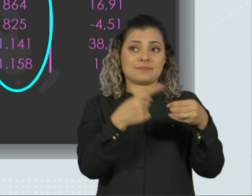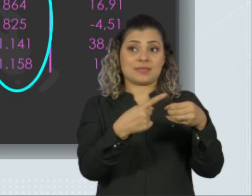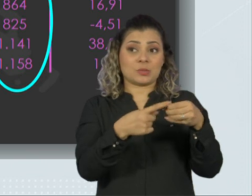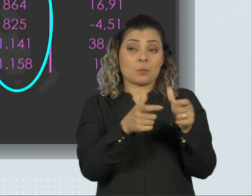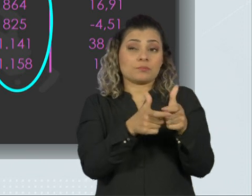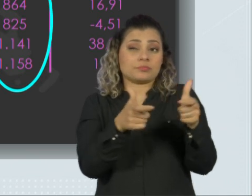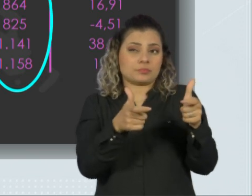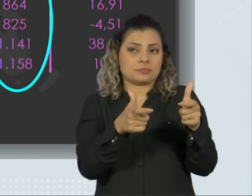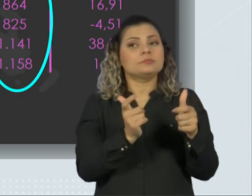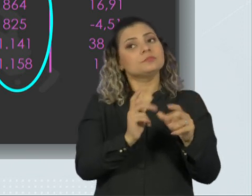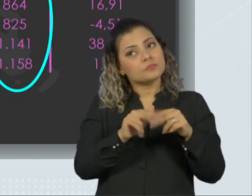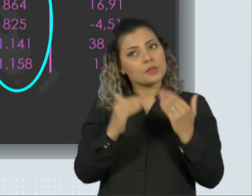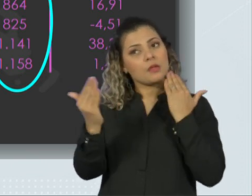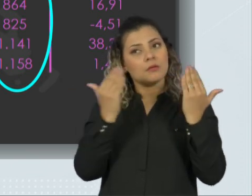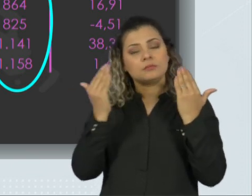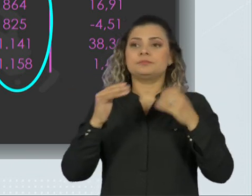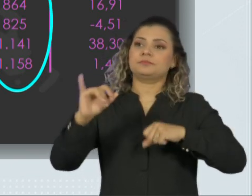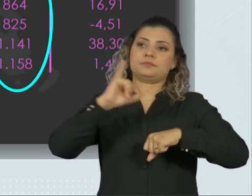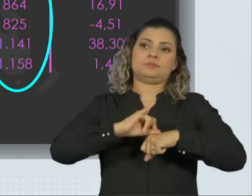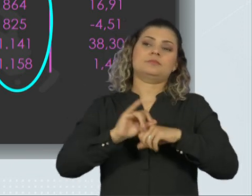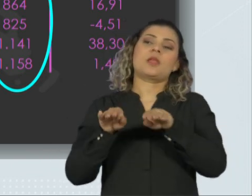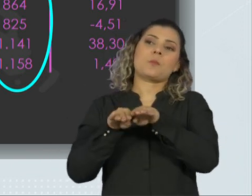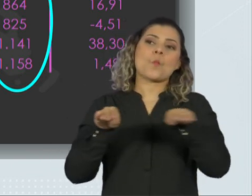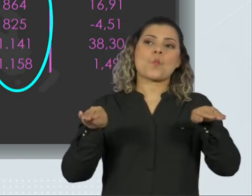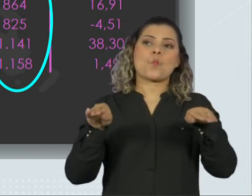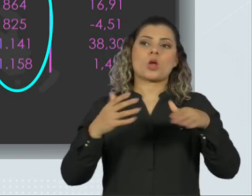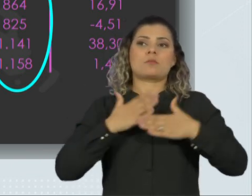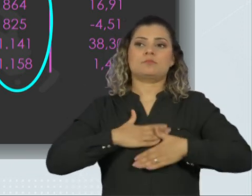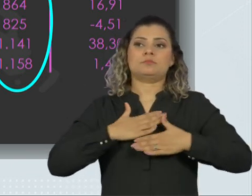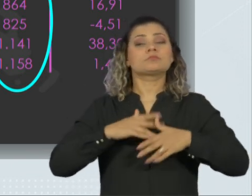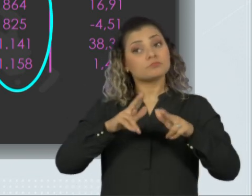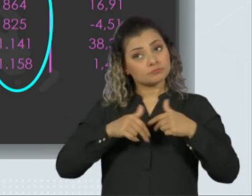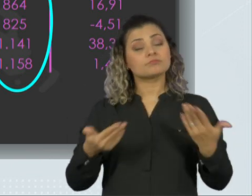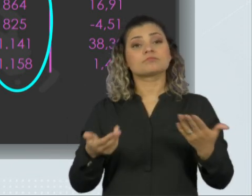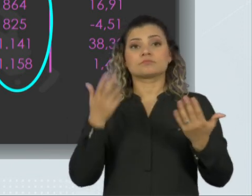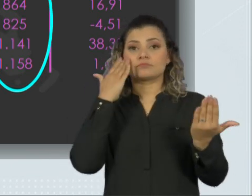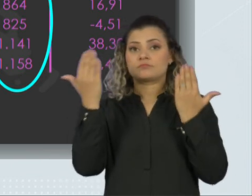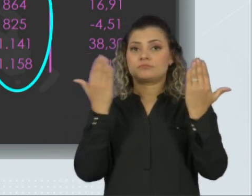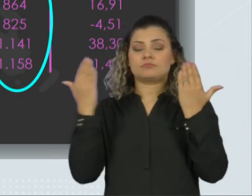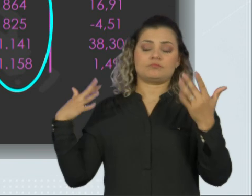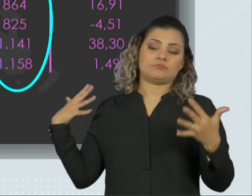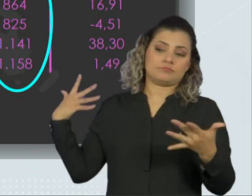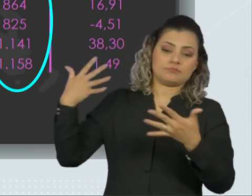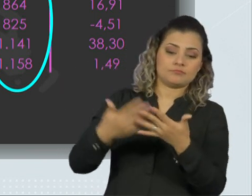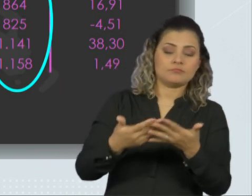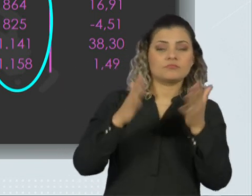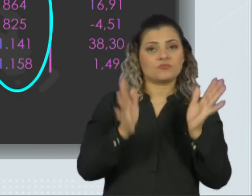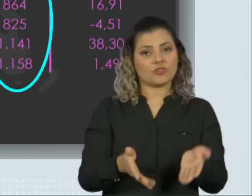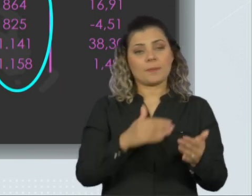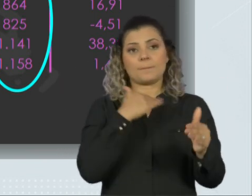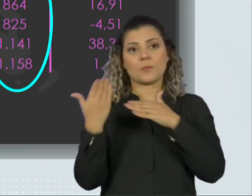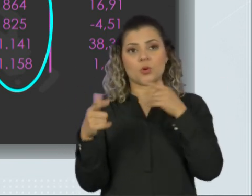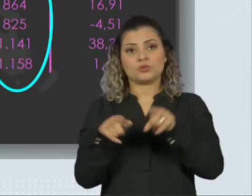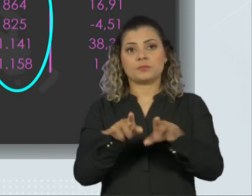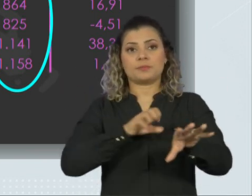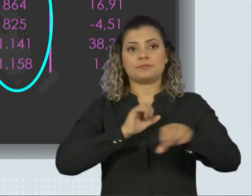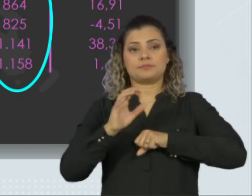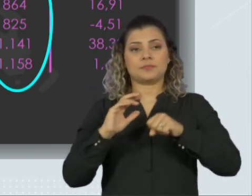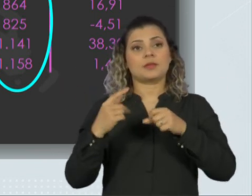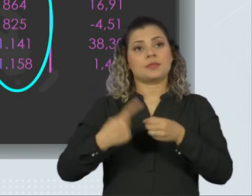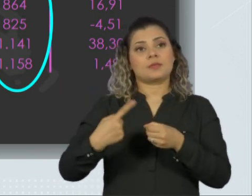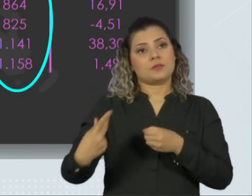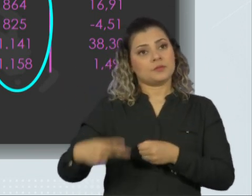esta previsão e a confirmação dos cenários que tinham sido estabelecidos de casos e de óbitos no interior do estado e